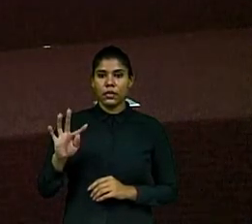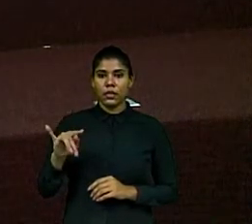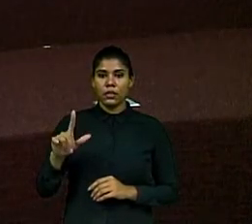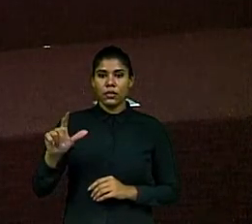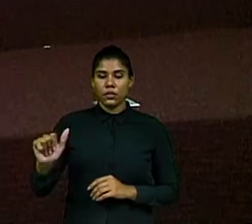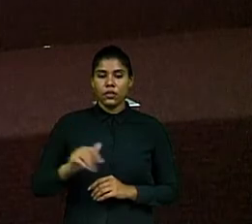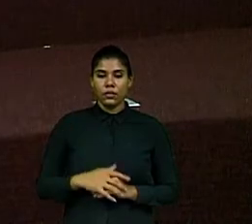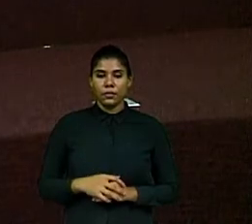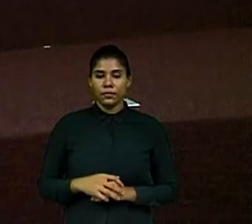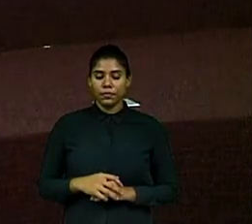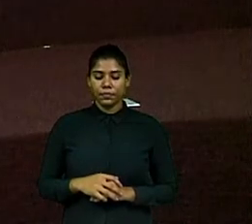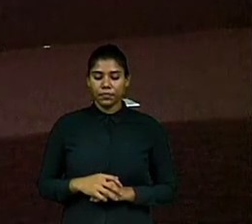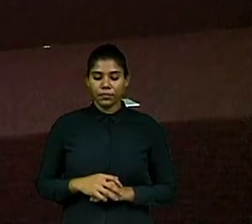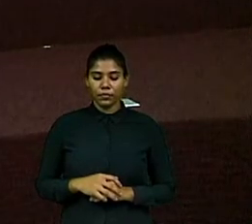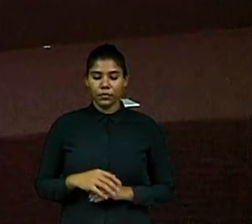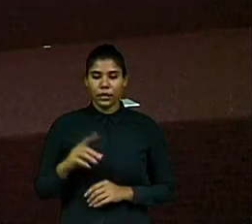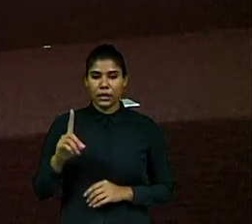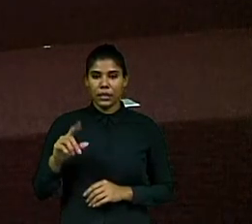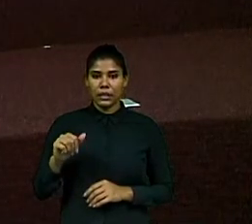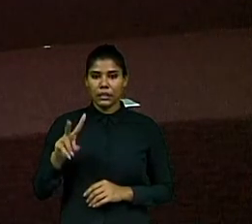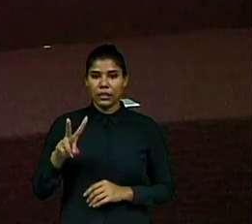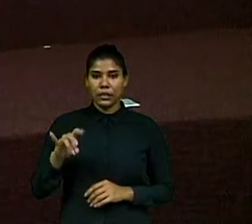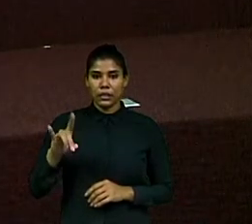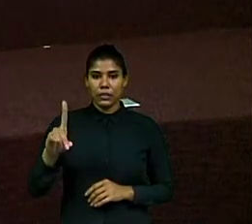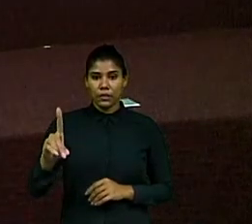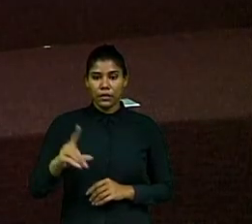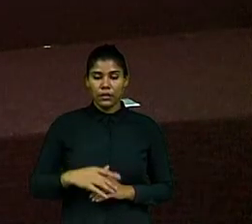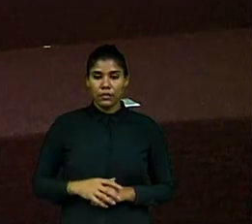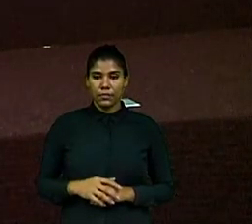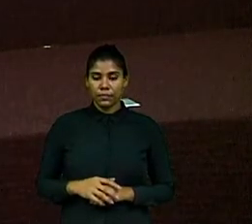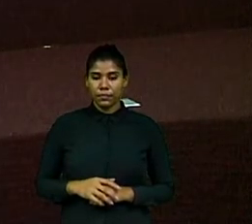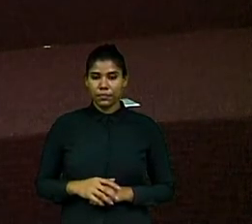Rodrigues Davi colares Martins